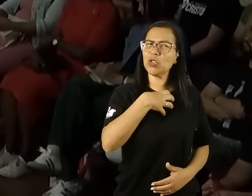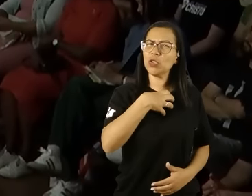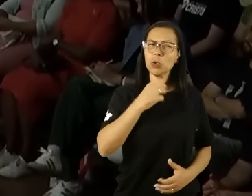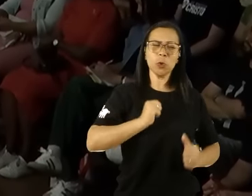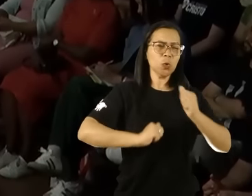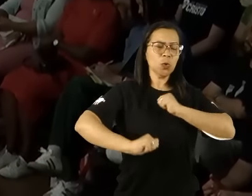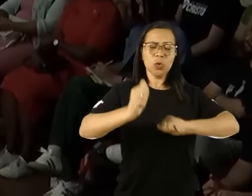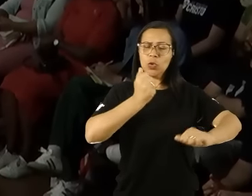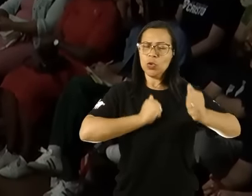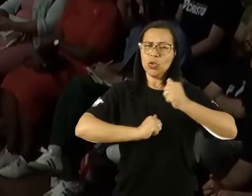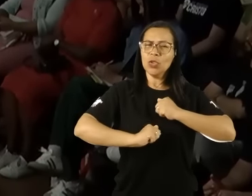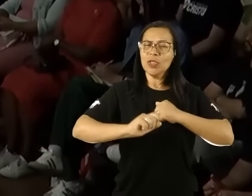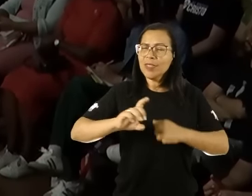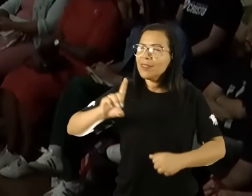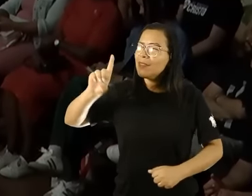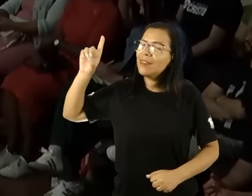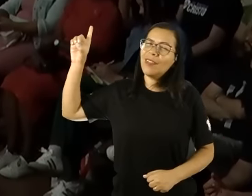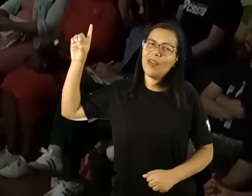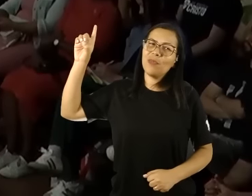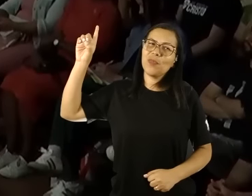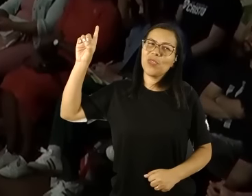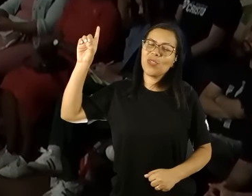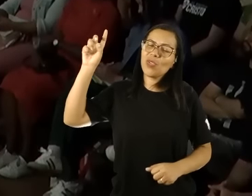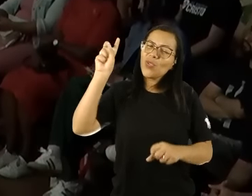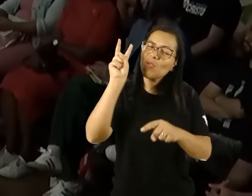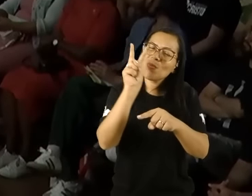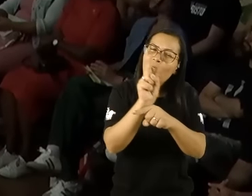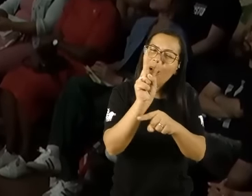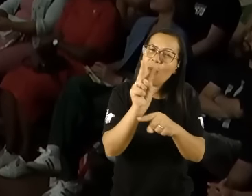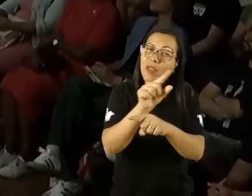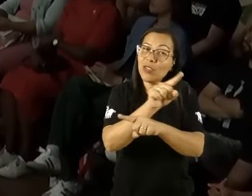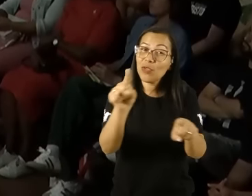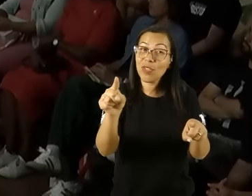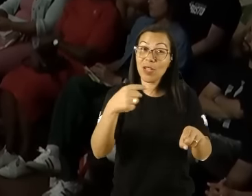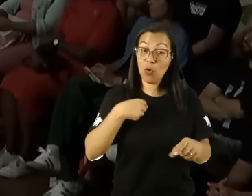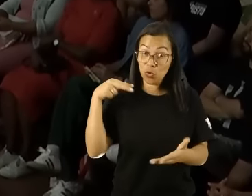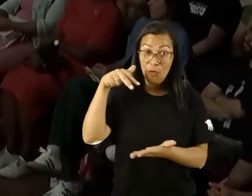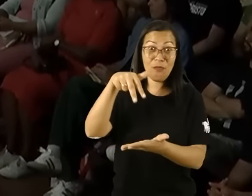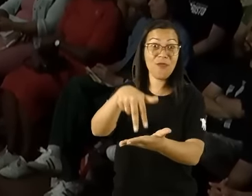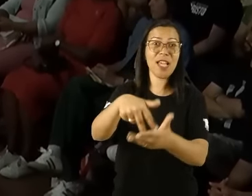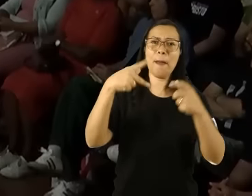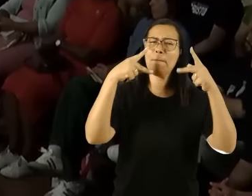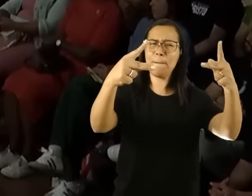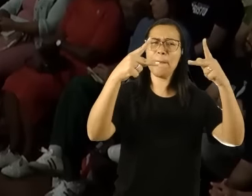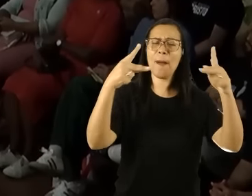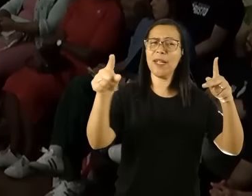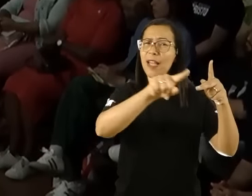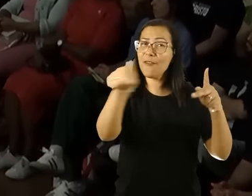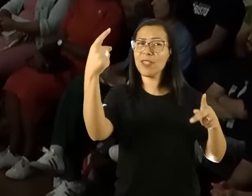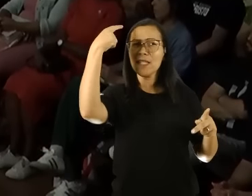para você perceber que não dá mais jeito. E eu quero pregar para alguns que estão aqui dizendo, pastor, eu tomei uma decisão, eu